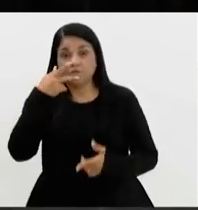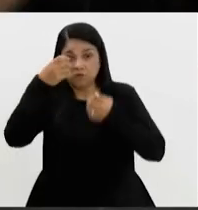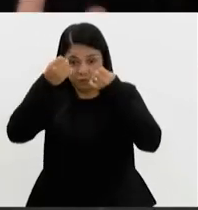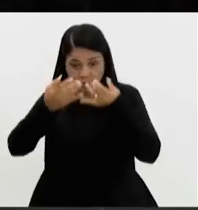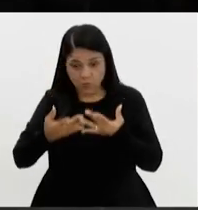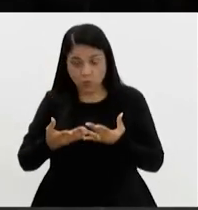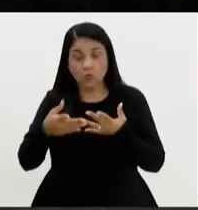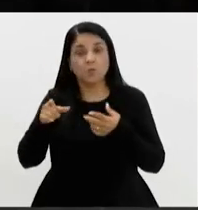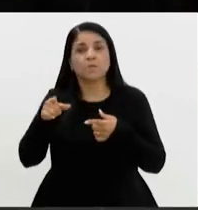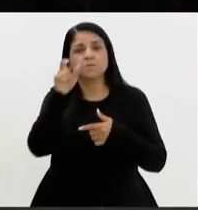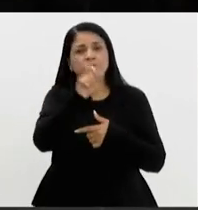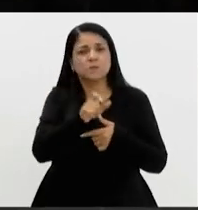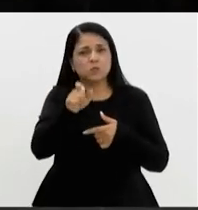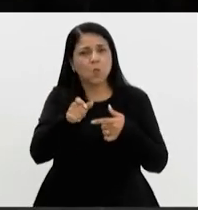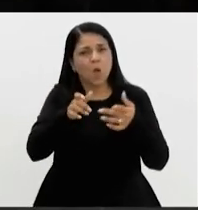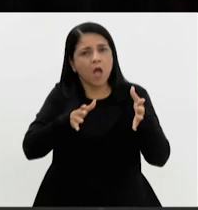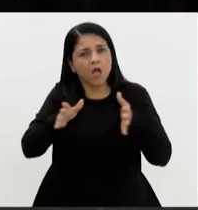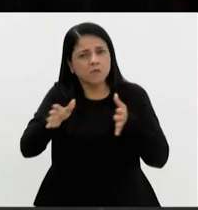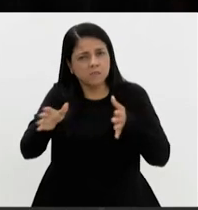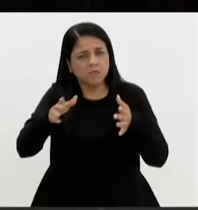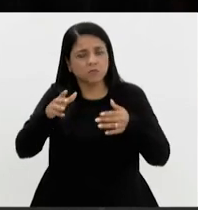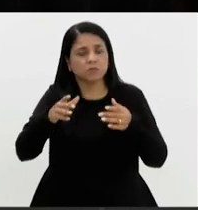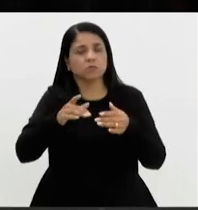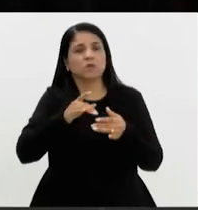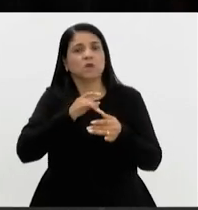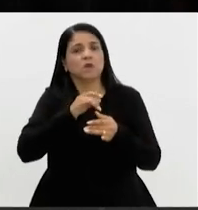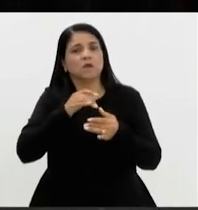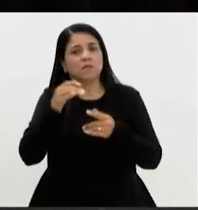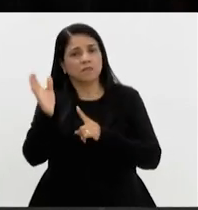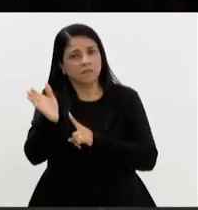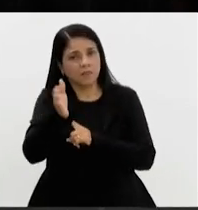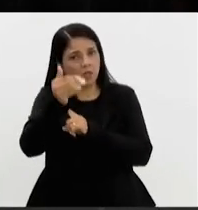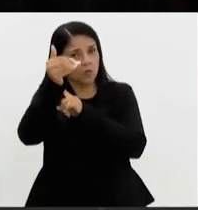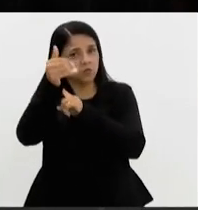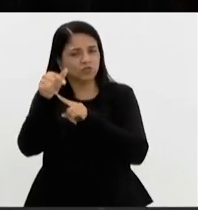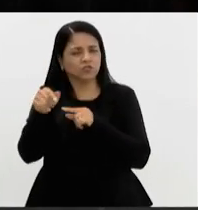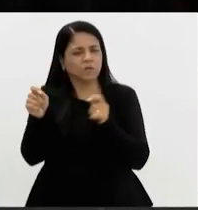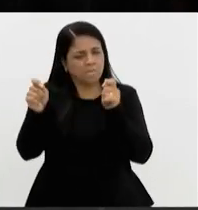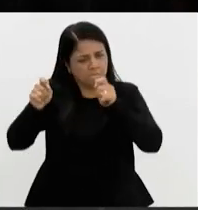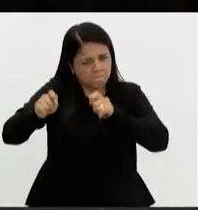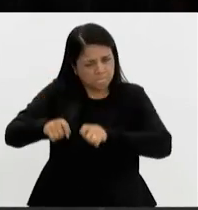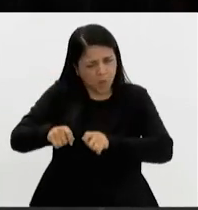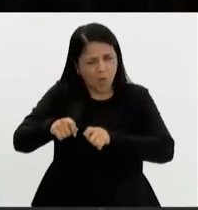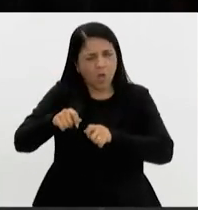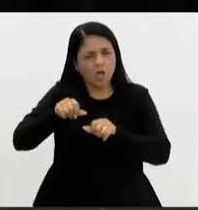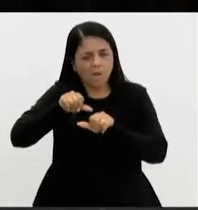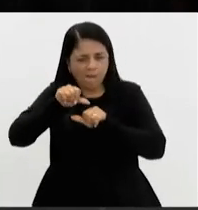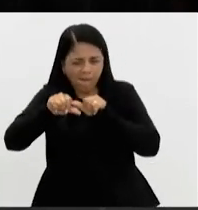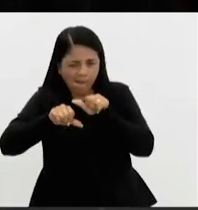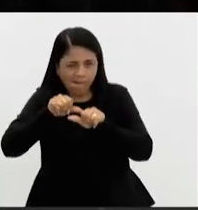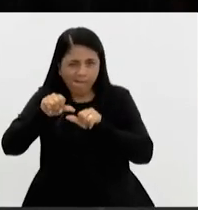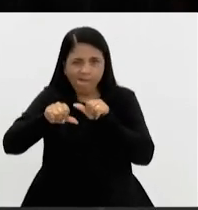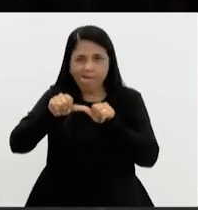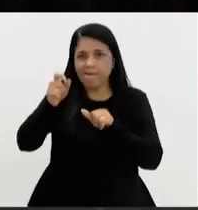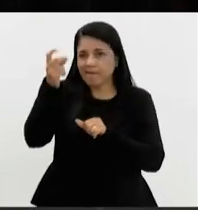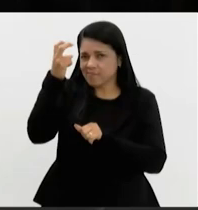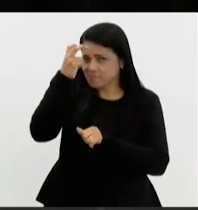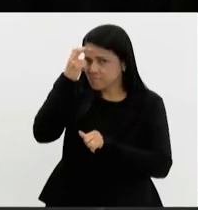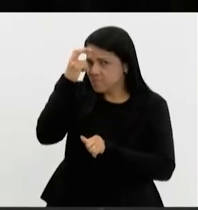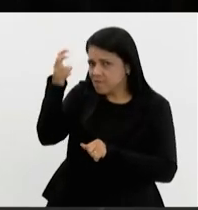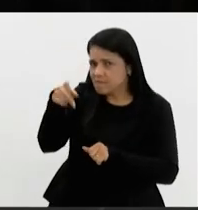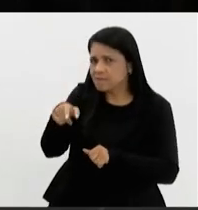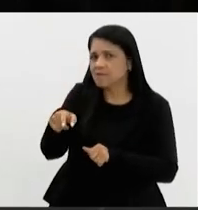tem alguém né que possa manipular de uma forma eh inteligente Essas tecnologias